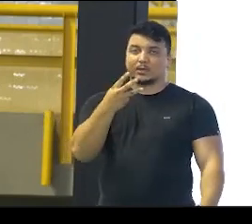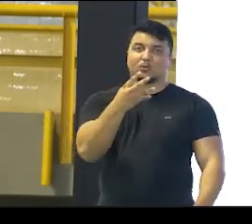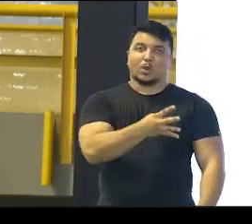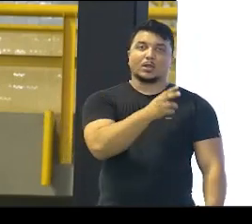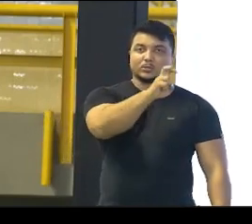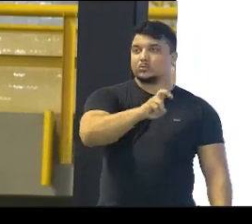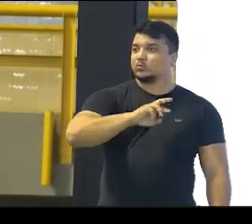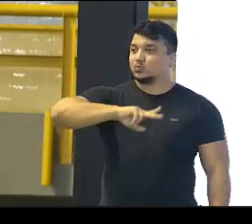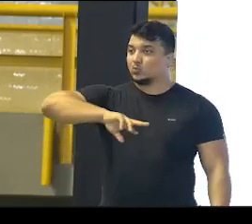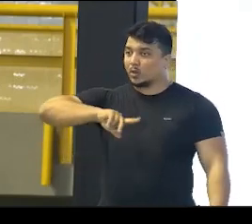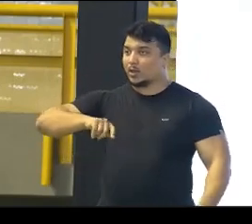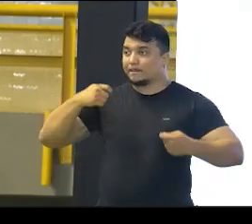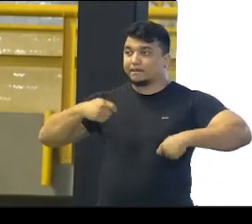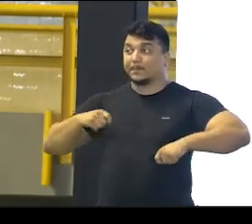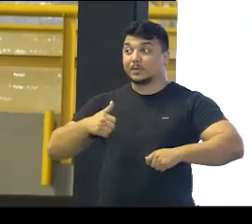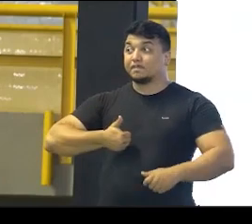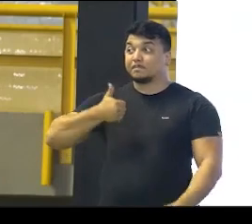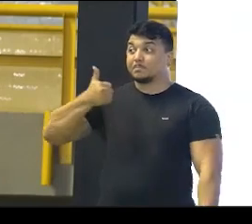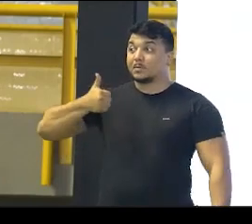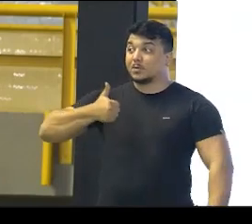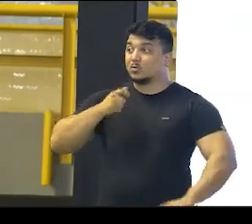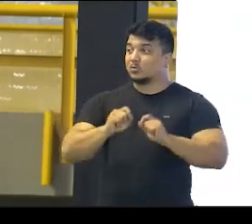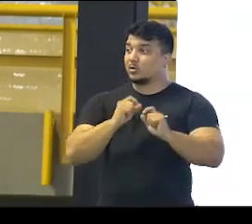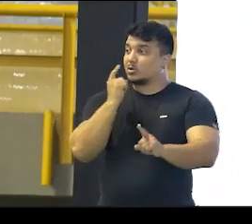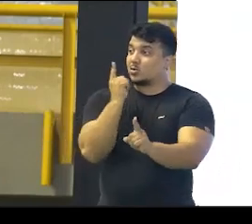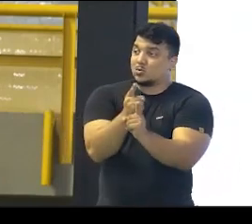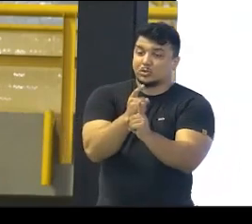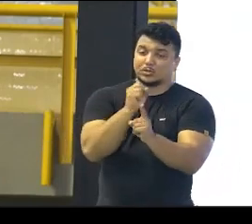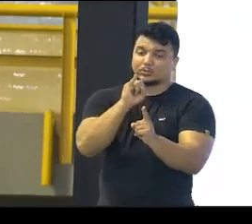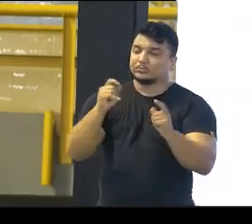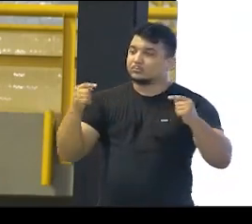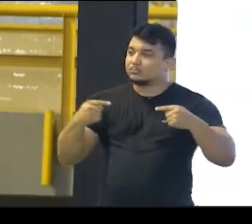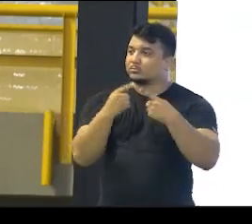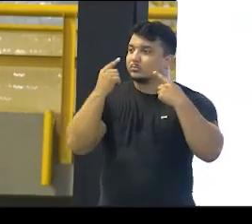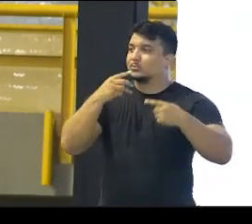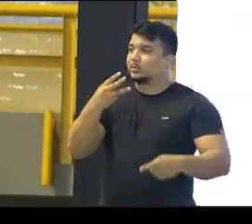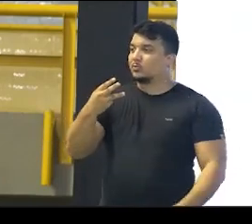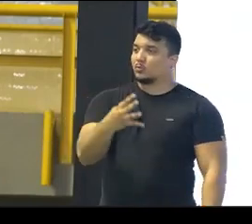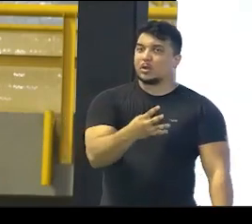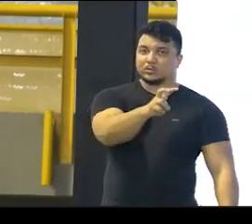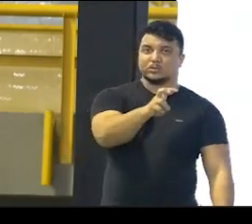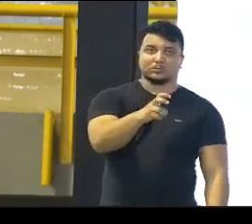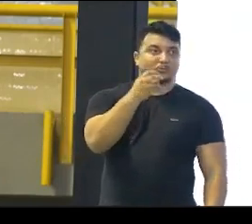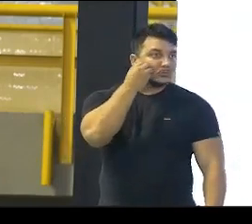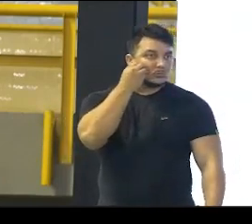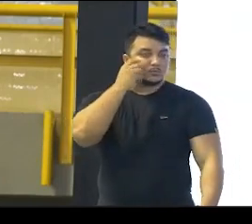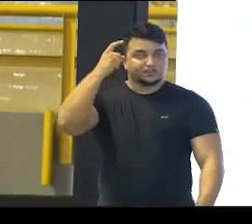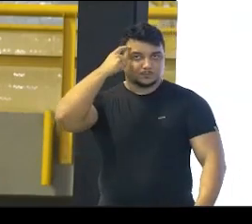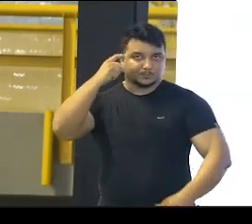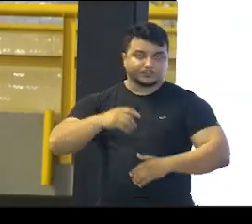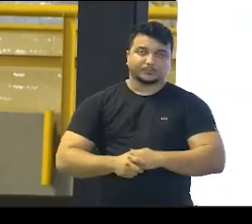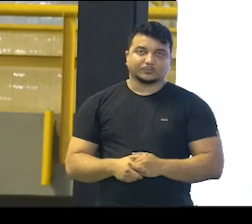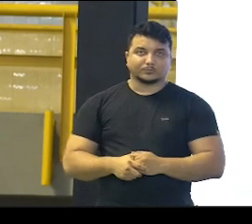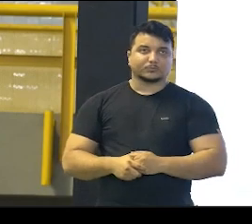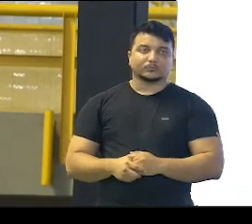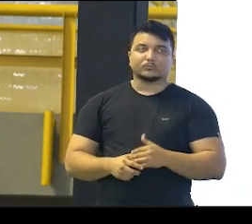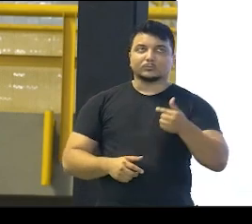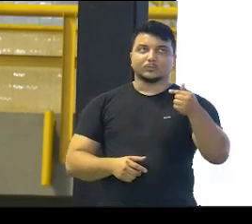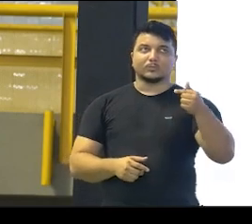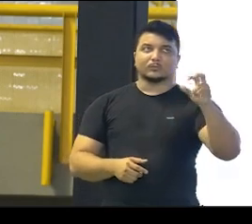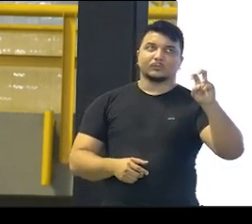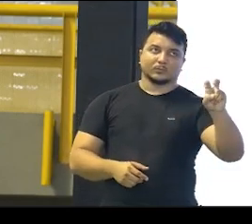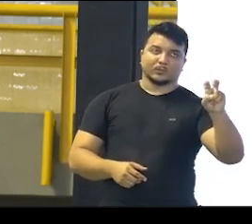75 é o menor. Claro que se o 75 é o menor, ele deve ser o proporcional a 3. Eu